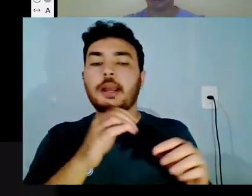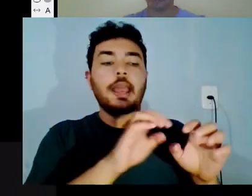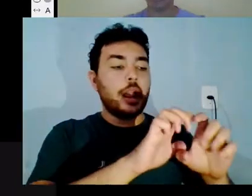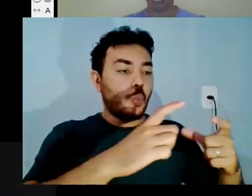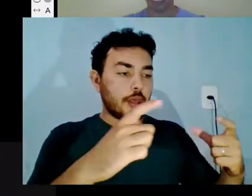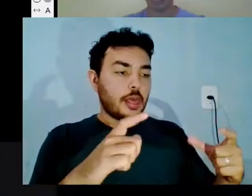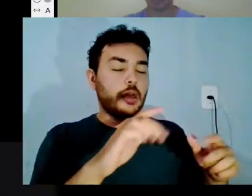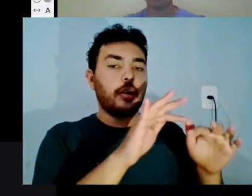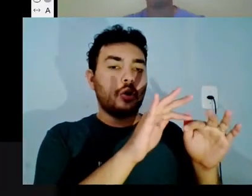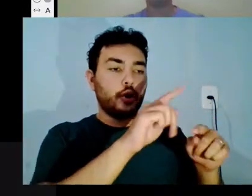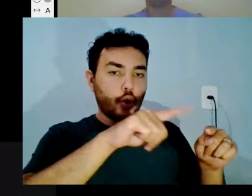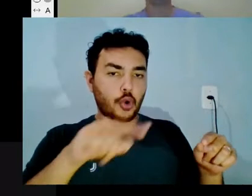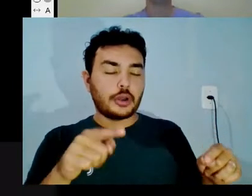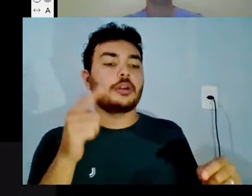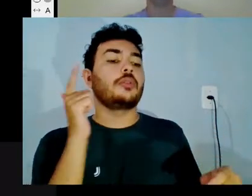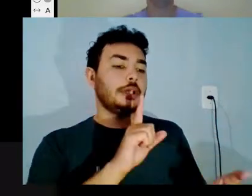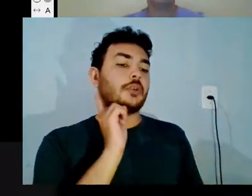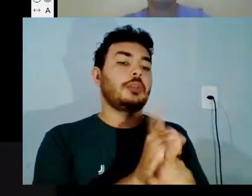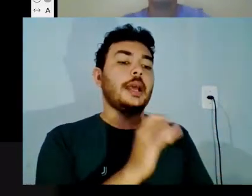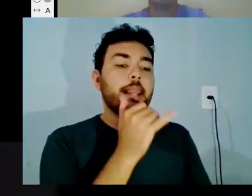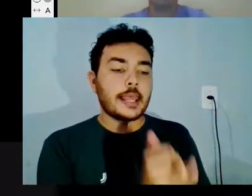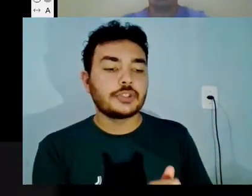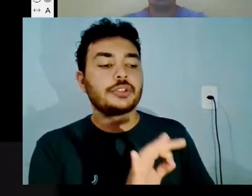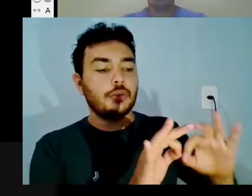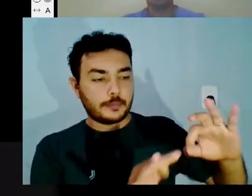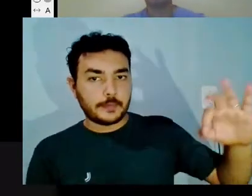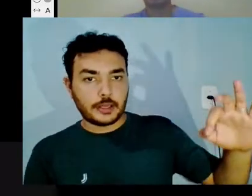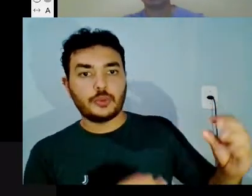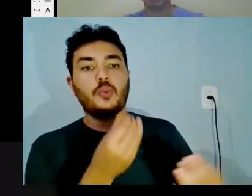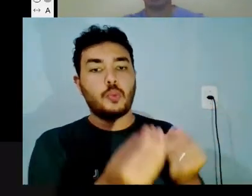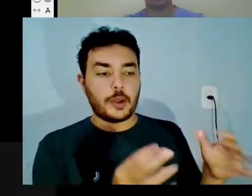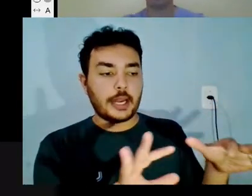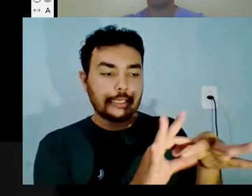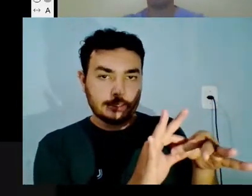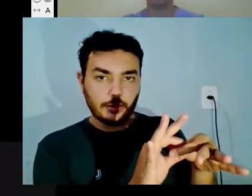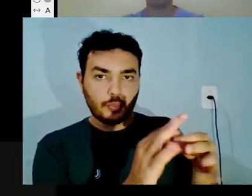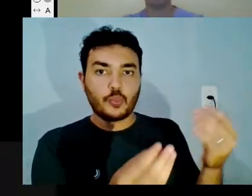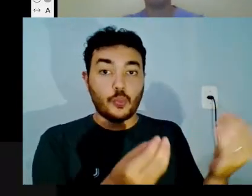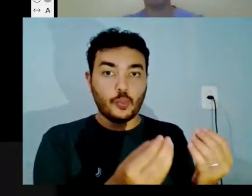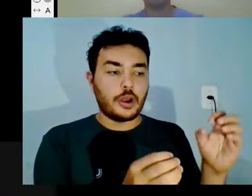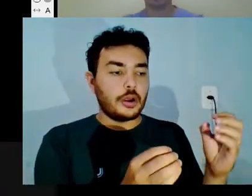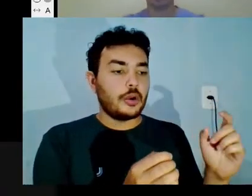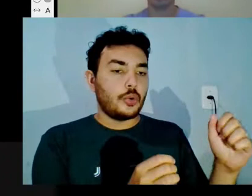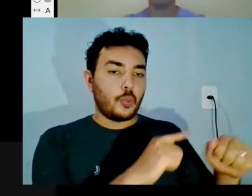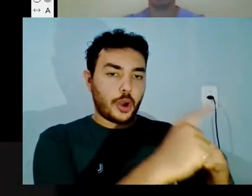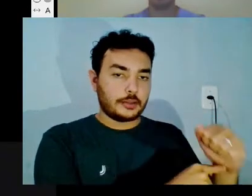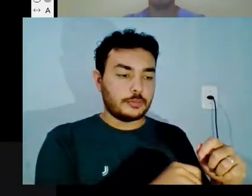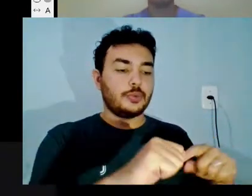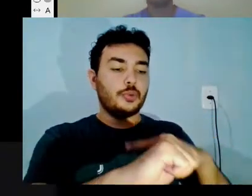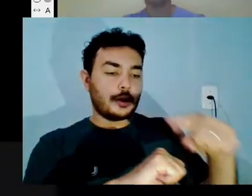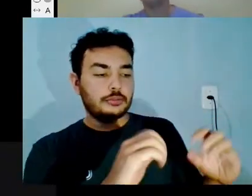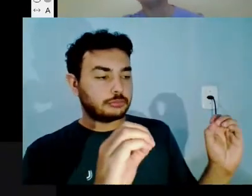consegue determinar a energia e o comprimento, o tamanho dessa ligação química, né? Que é a distância média entre os núcleos dos dois átomos que estão fazendo a ligação